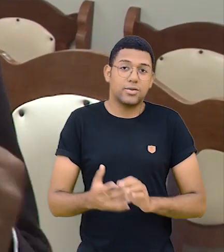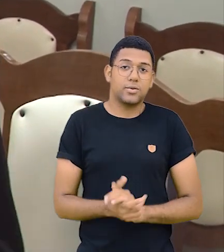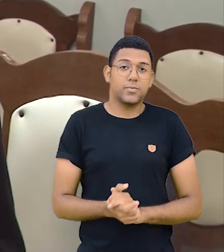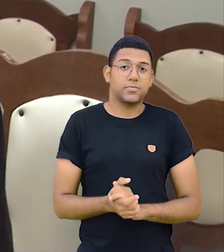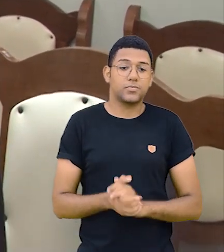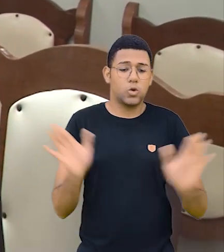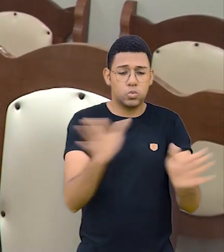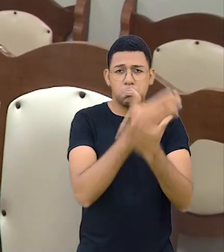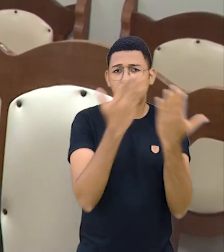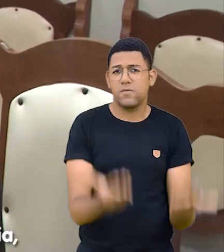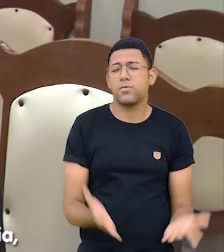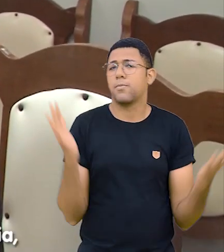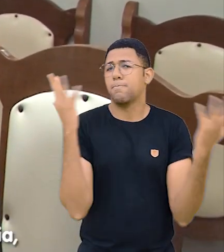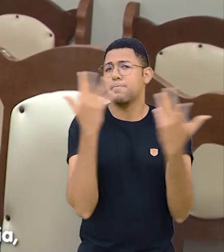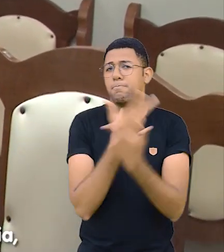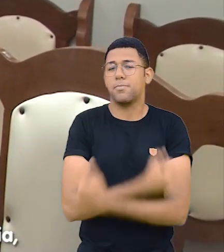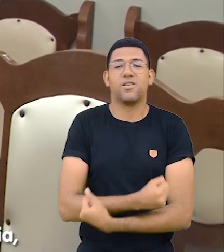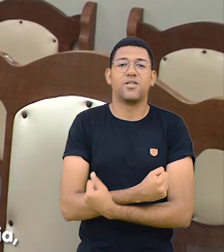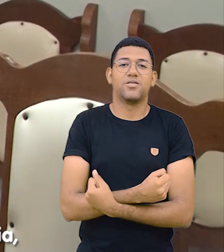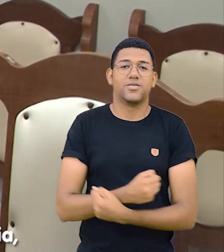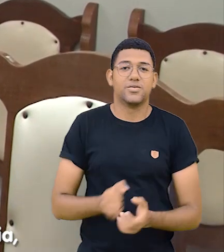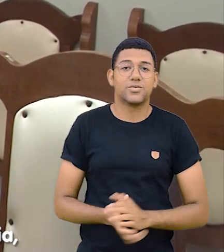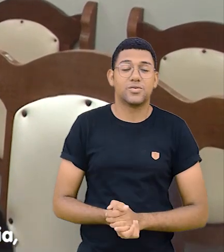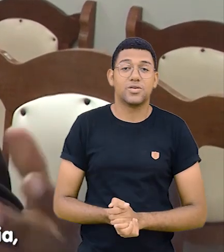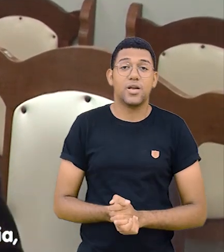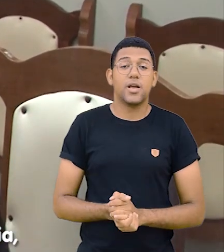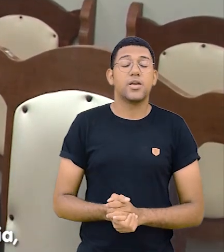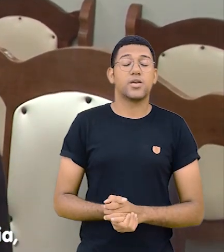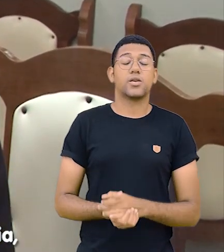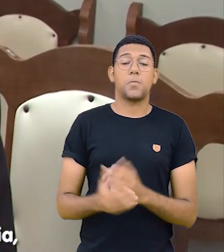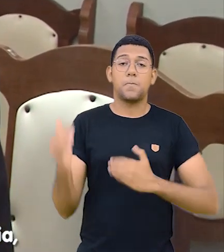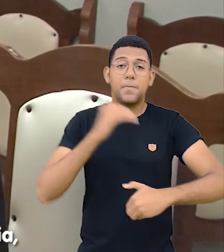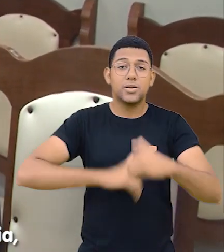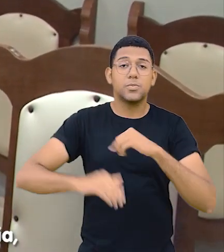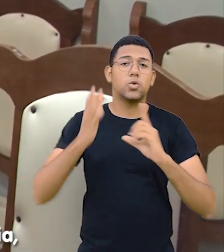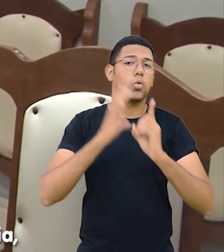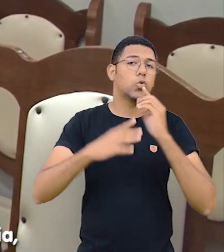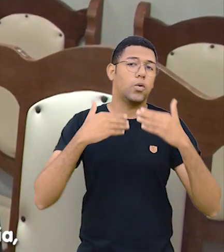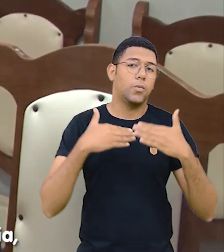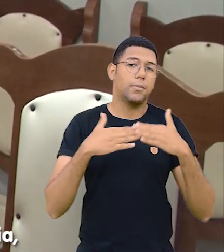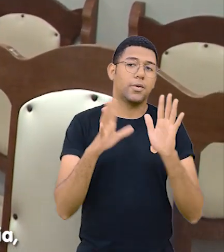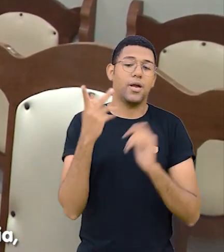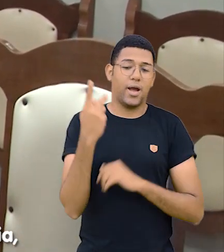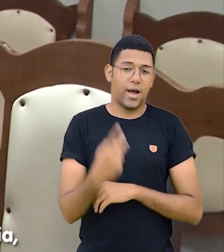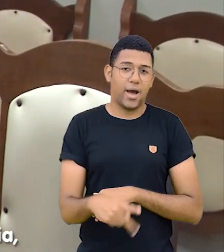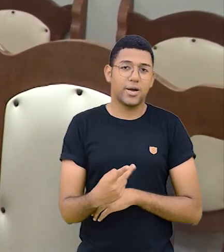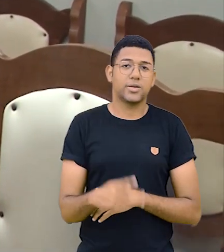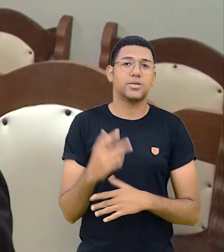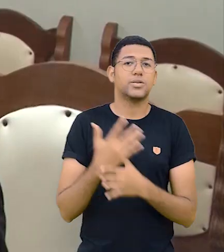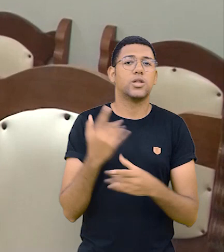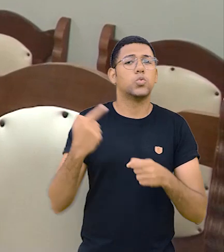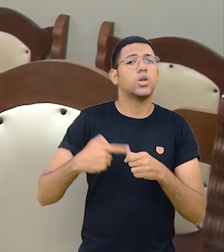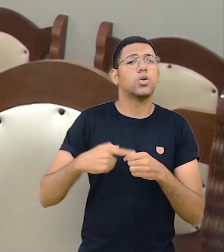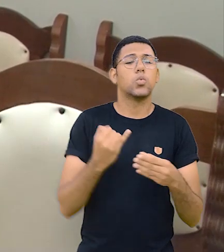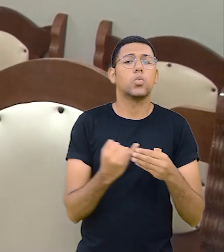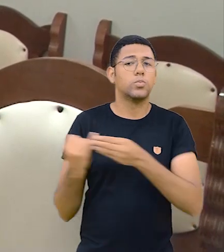neste evento maravilhoso que é a que foi, né, a inauguração da nossa casa aqui em Córrego da Bacia. Eu